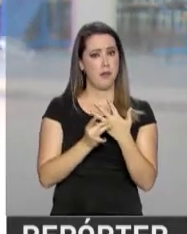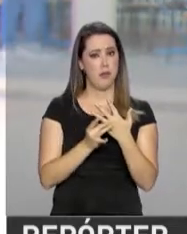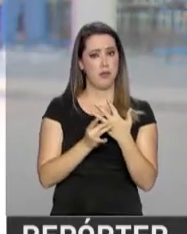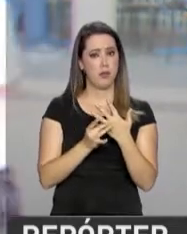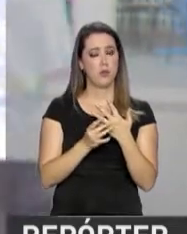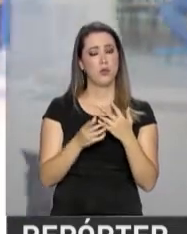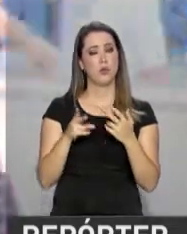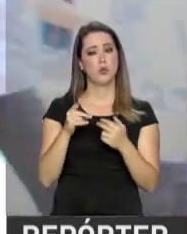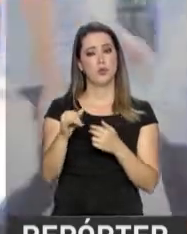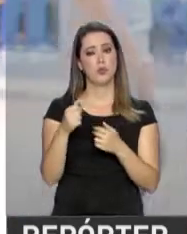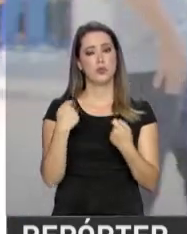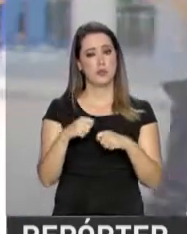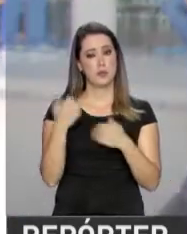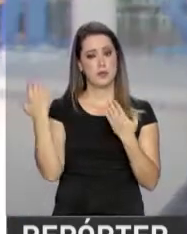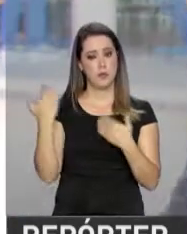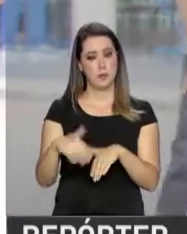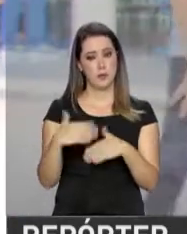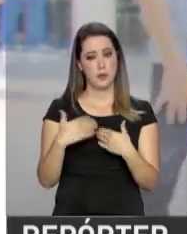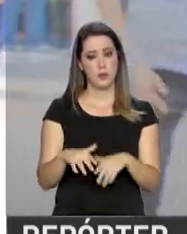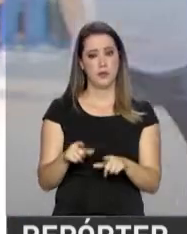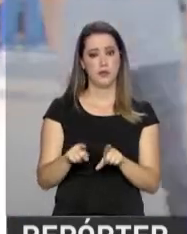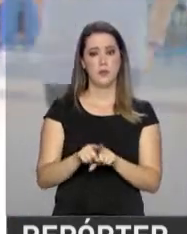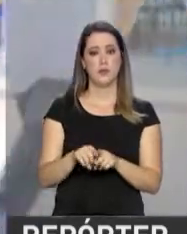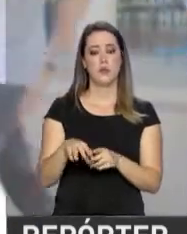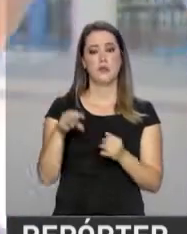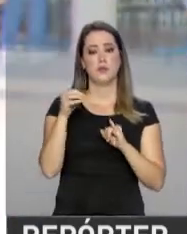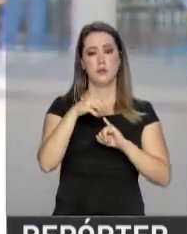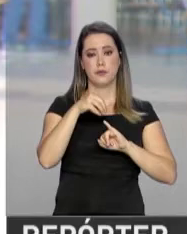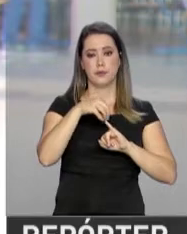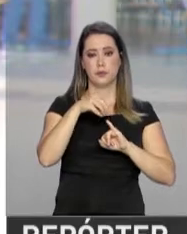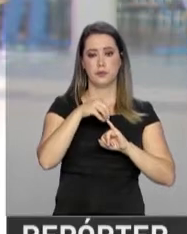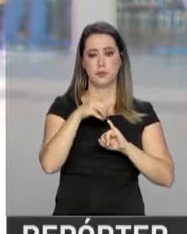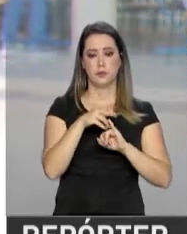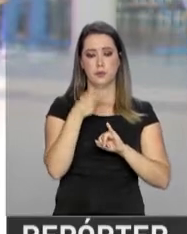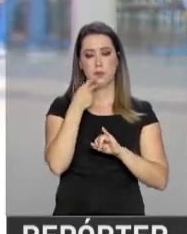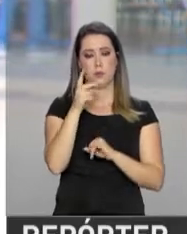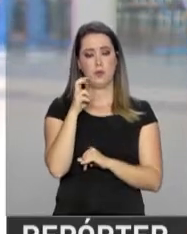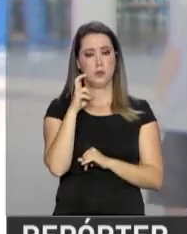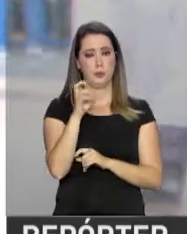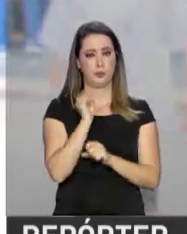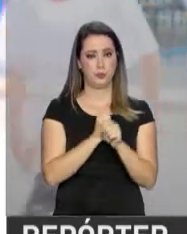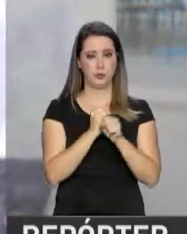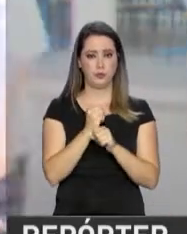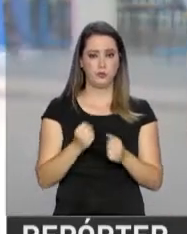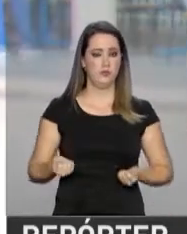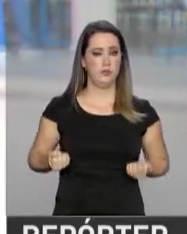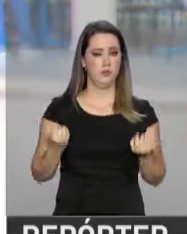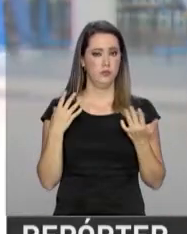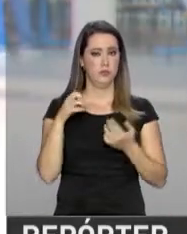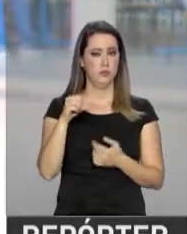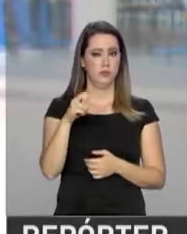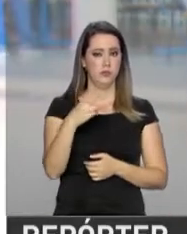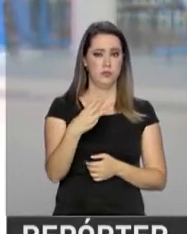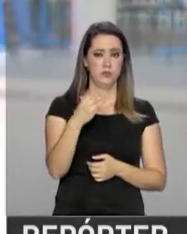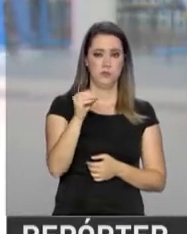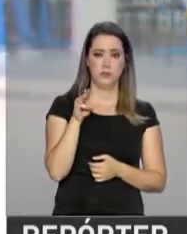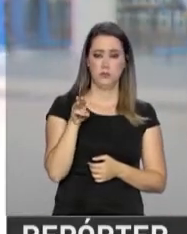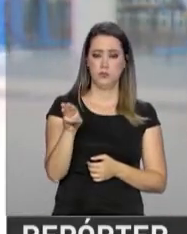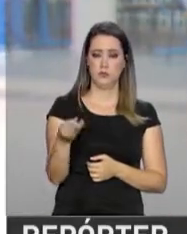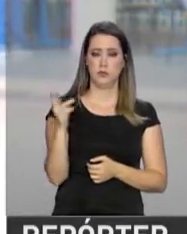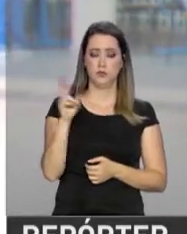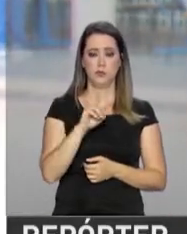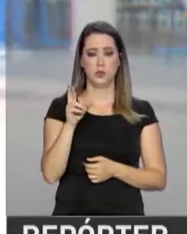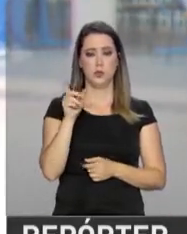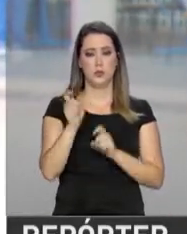ele deveria ter feito a prova segundo o inep nos últimos cinco anos foram gastos cerca de 930 milhões de reais